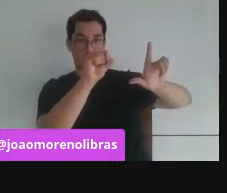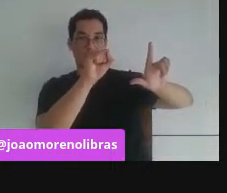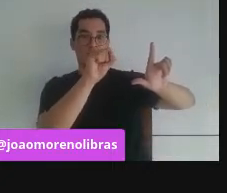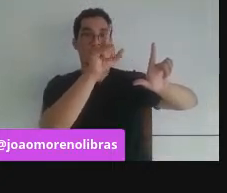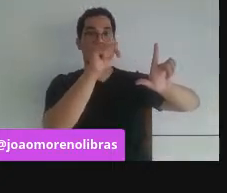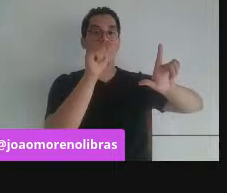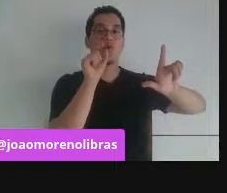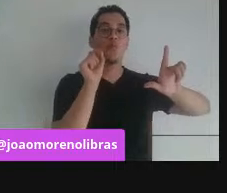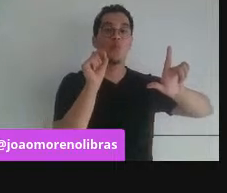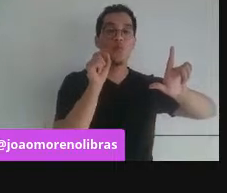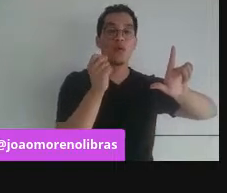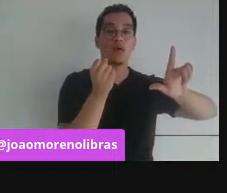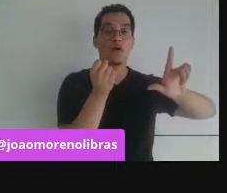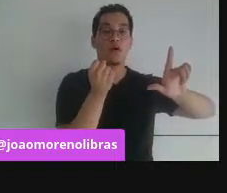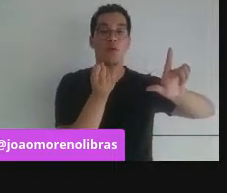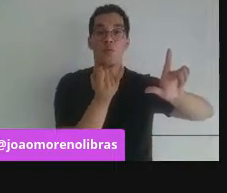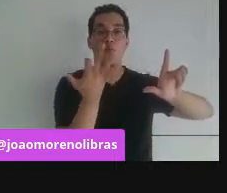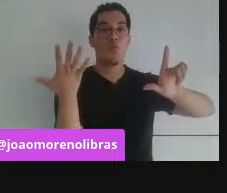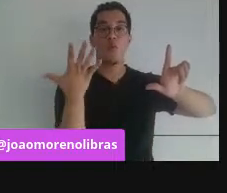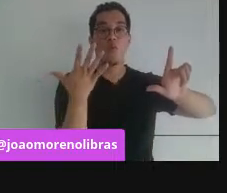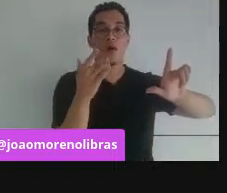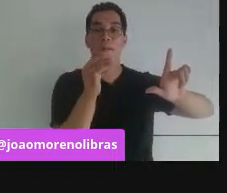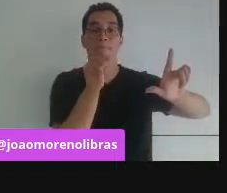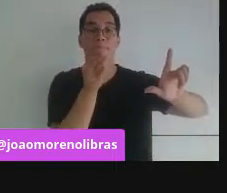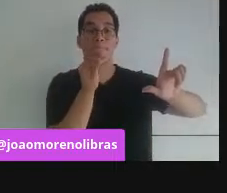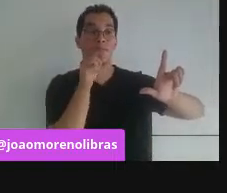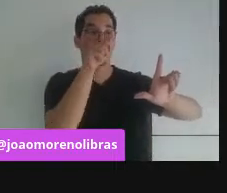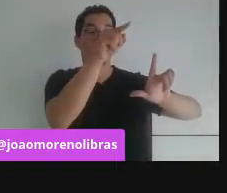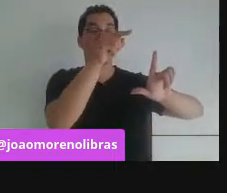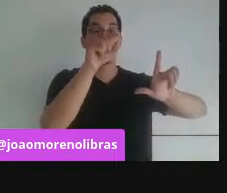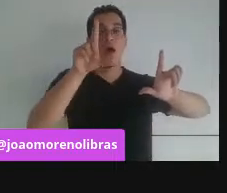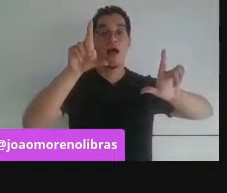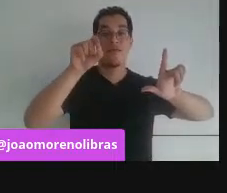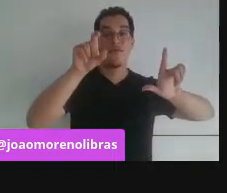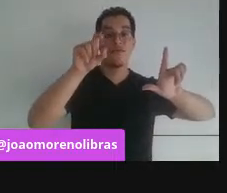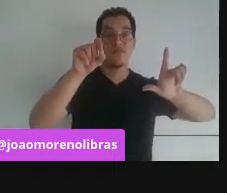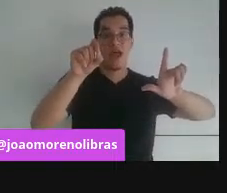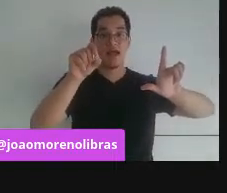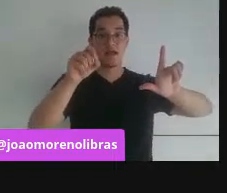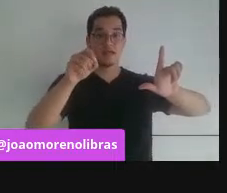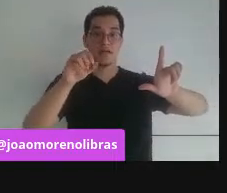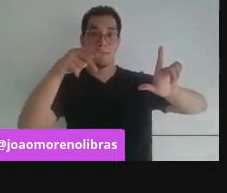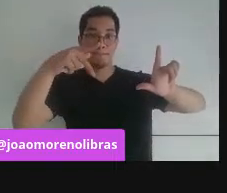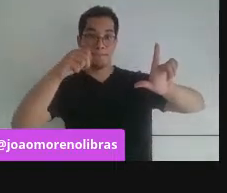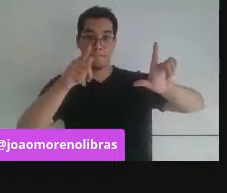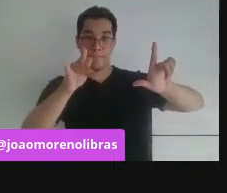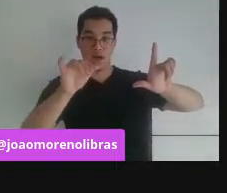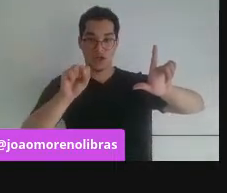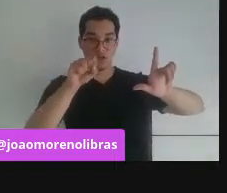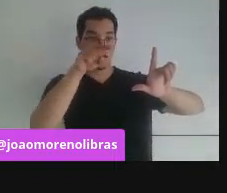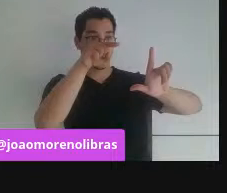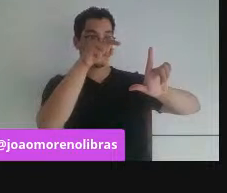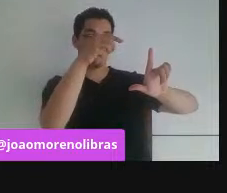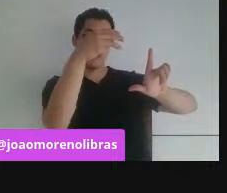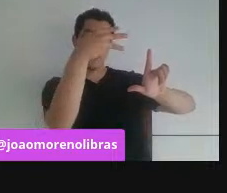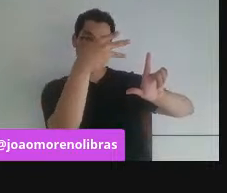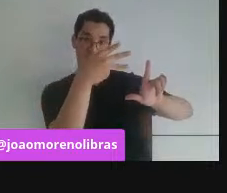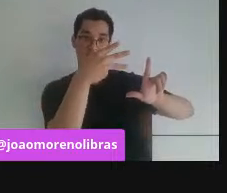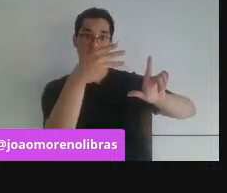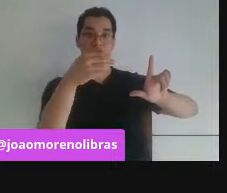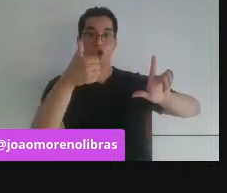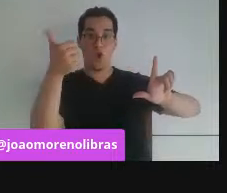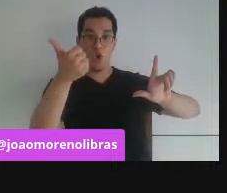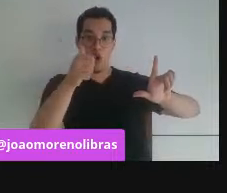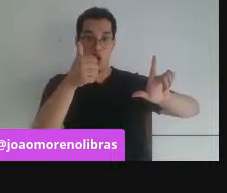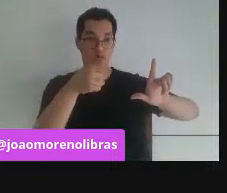nessa aqui. Há um capítulo com 10 páginas, 3 com 11, 1 com 12, 3 com 13, 1